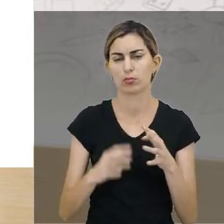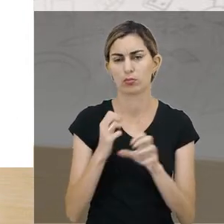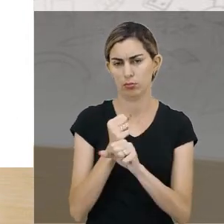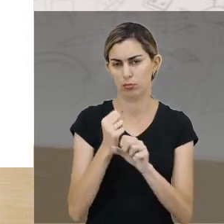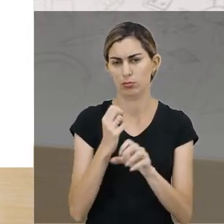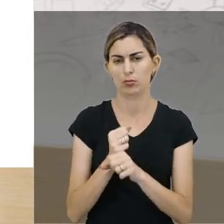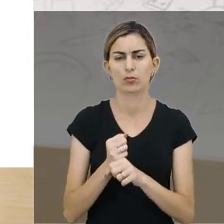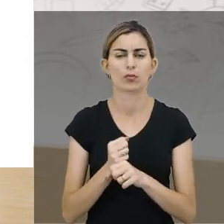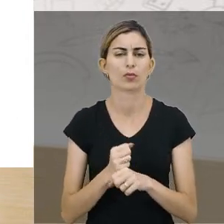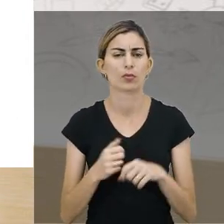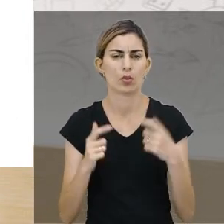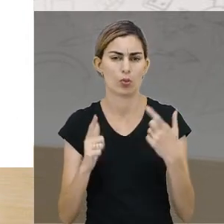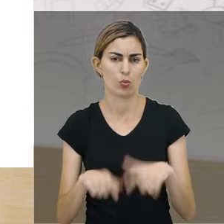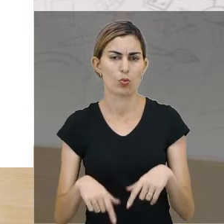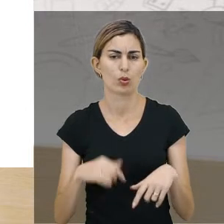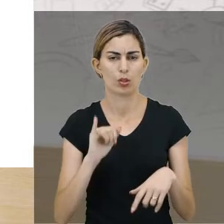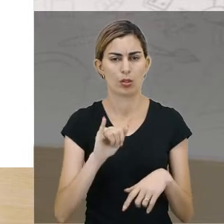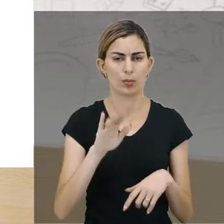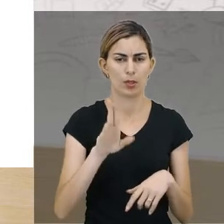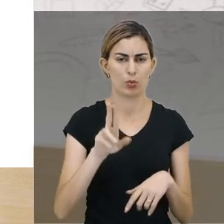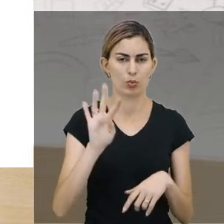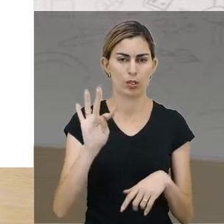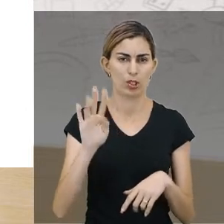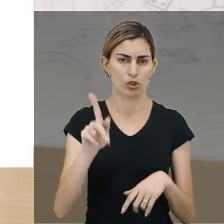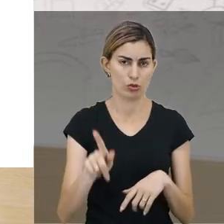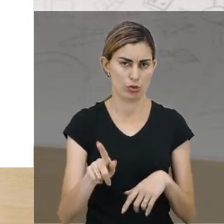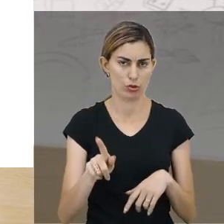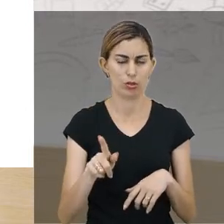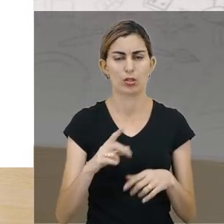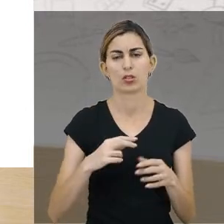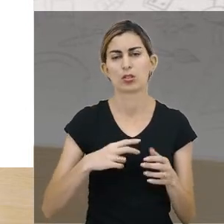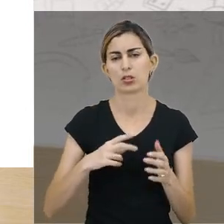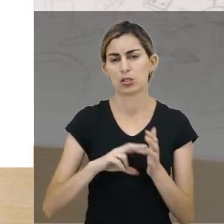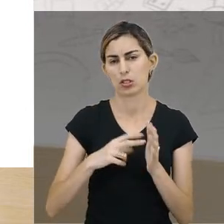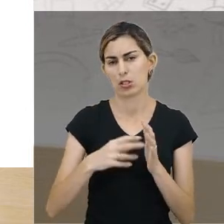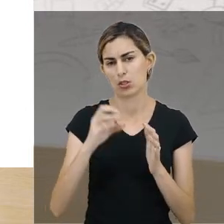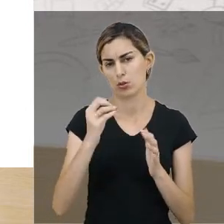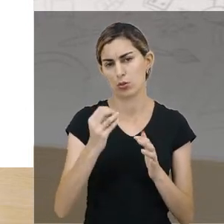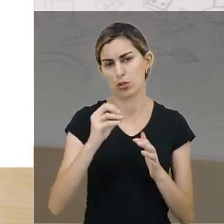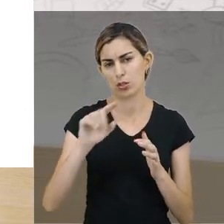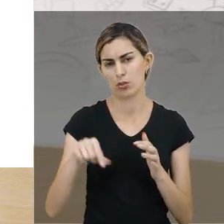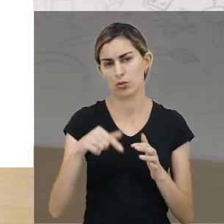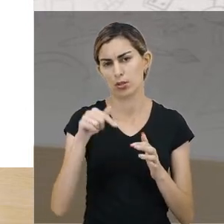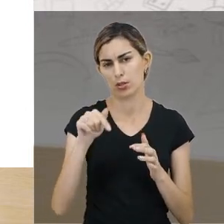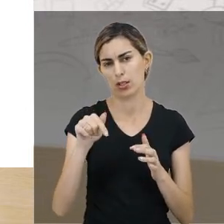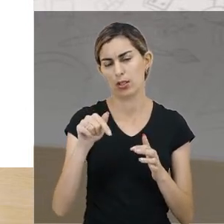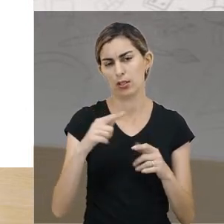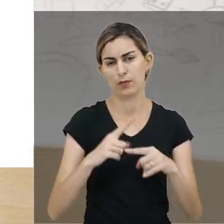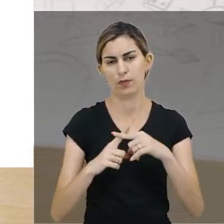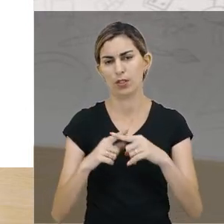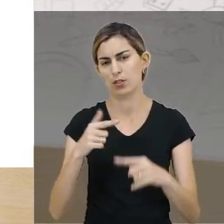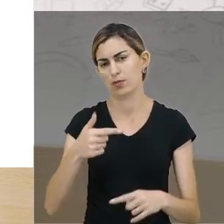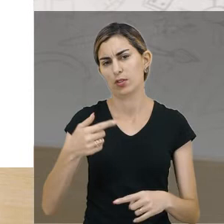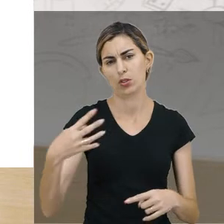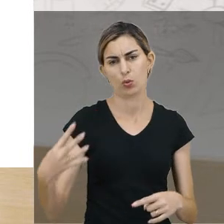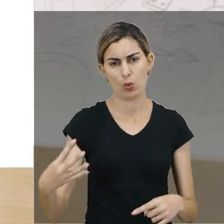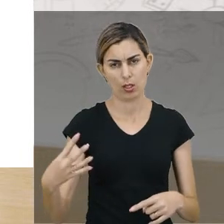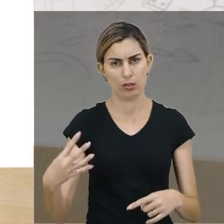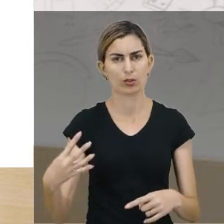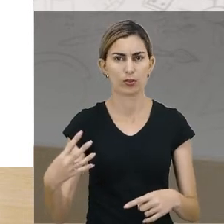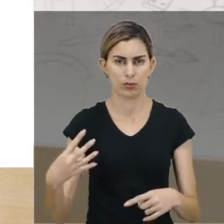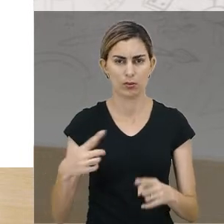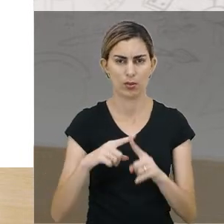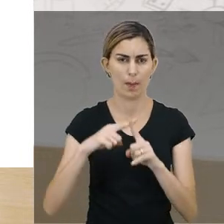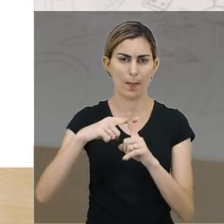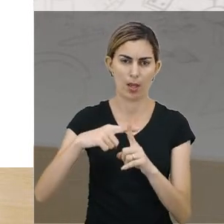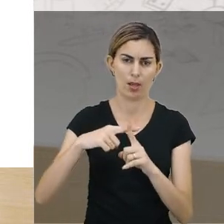cálculo, onde o IB/UTG seria o 0,7 vezes 24